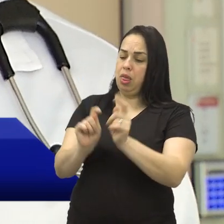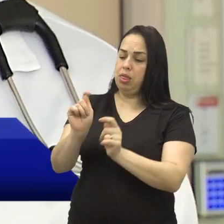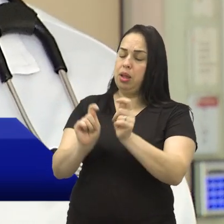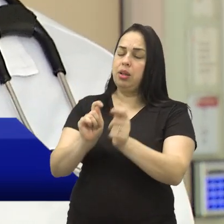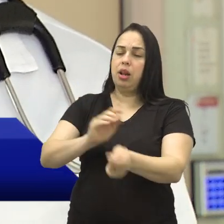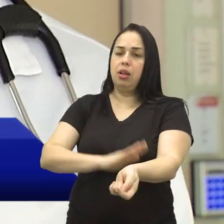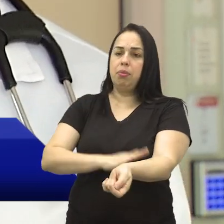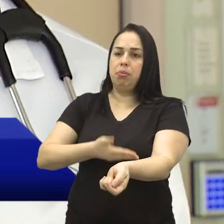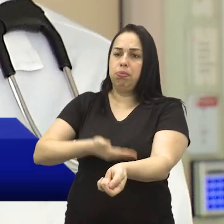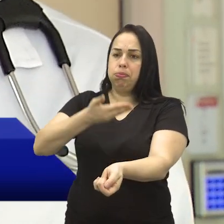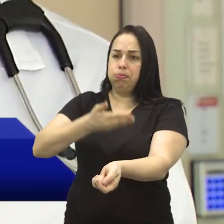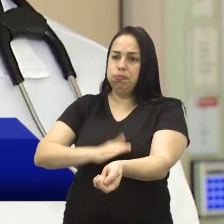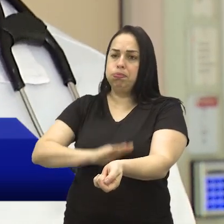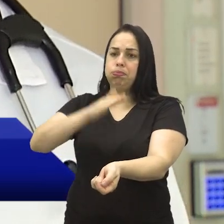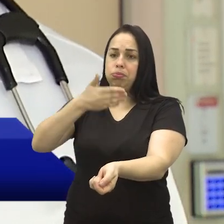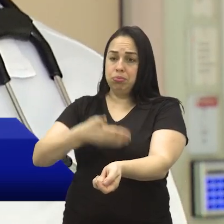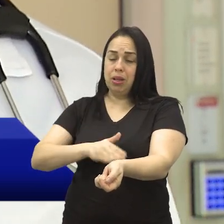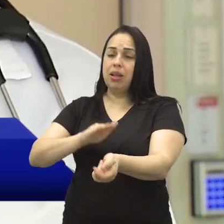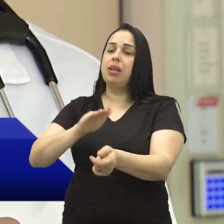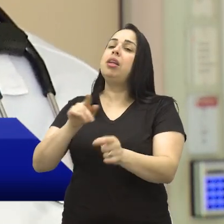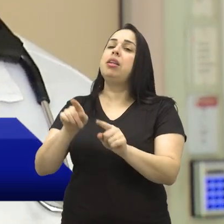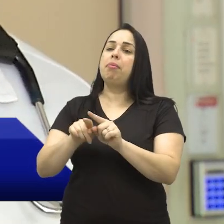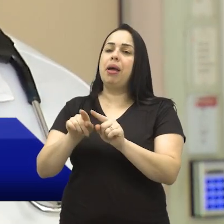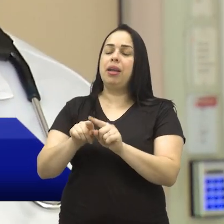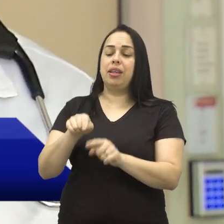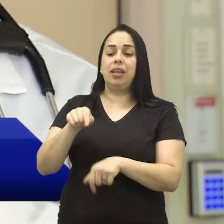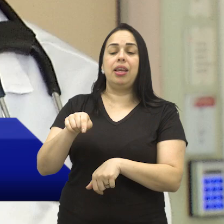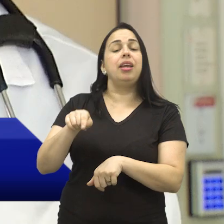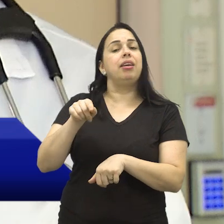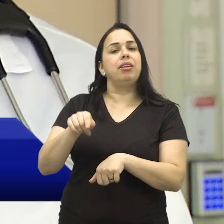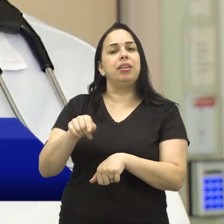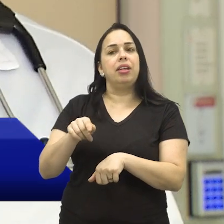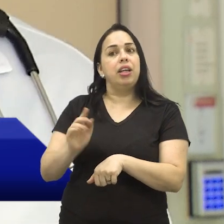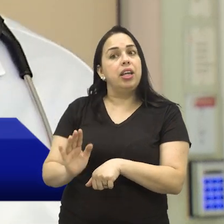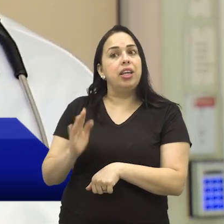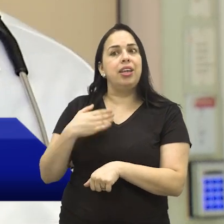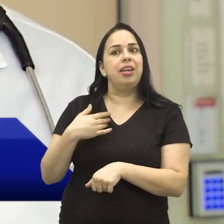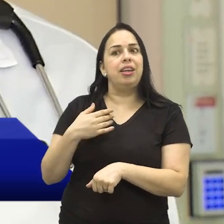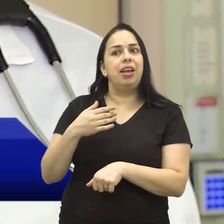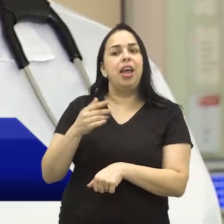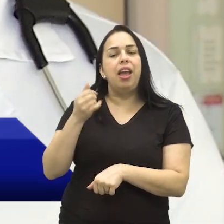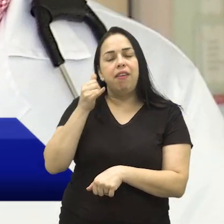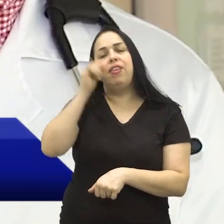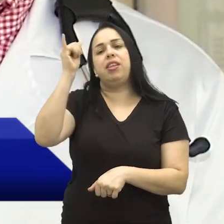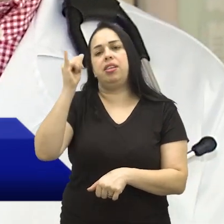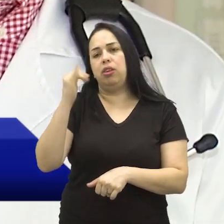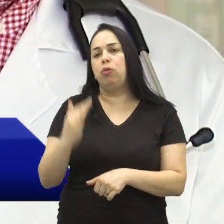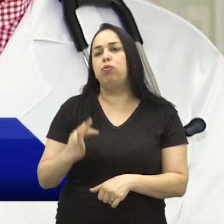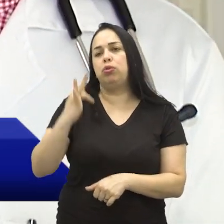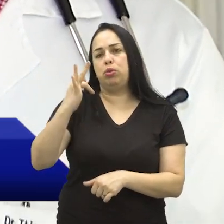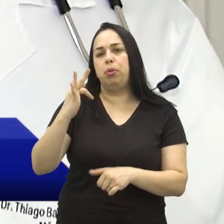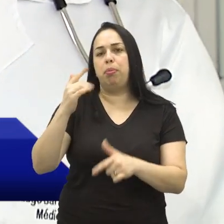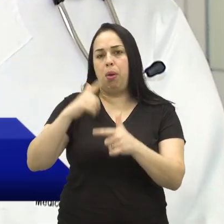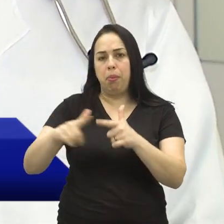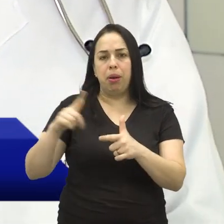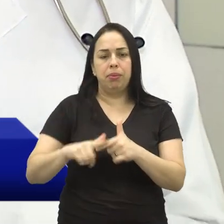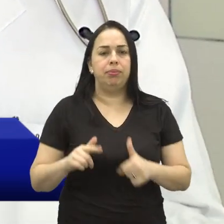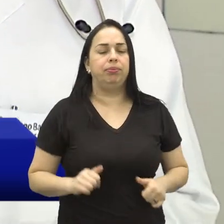da hipertensão e diminuem o risco daquele momento do paciente, o risco futuro também. Então, aproveitar essa